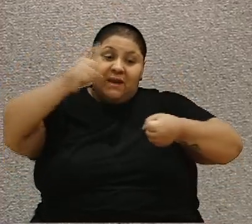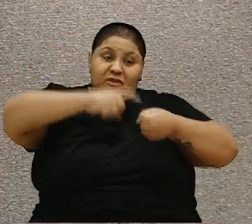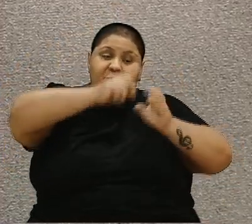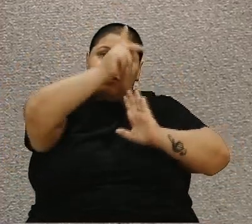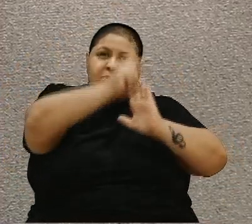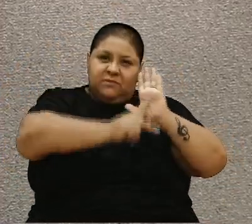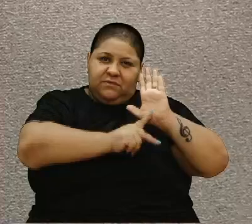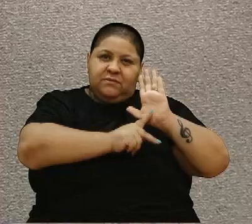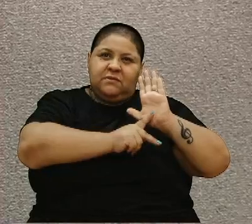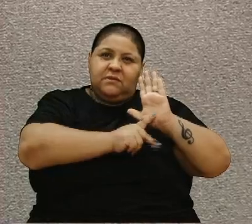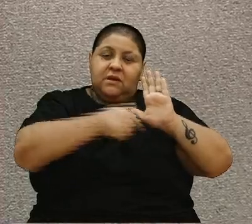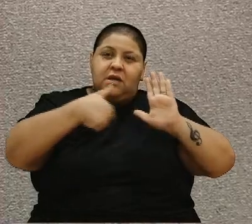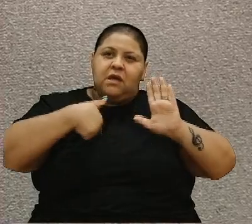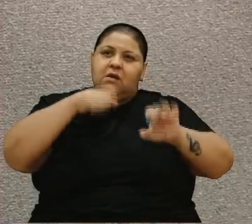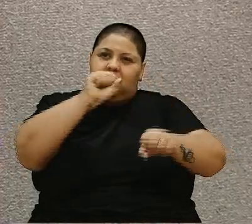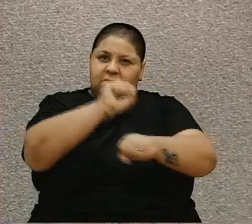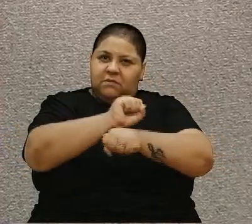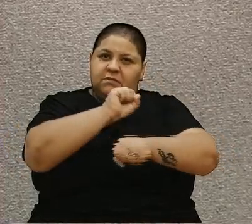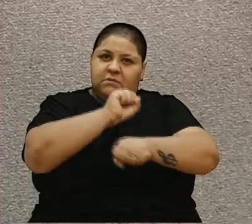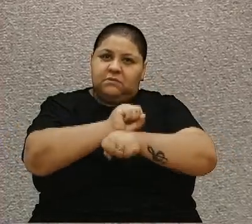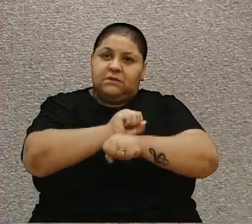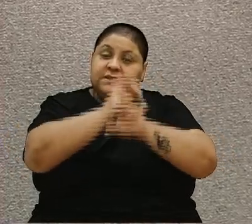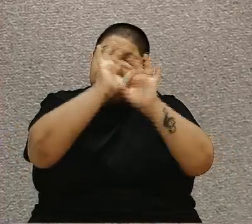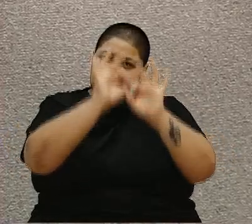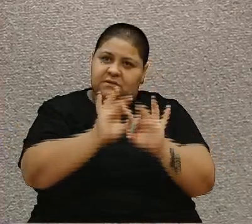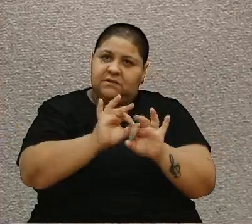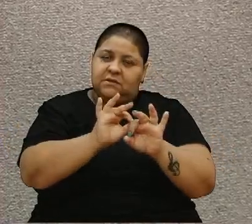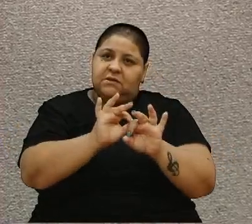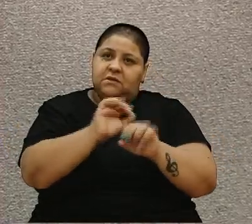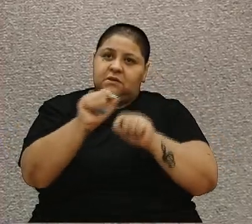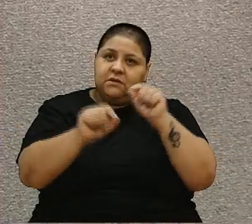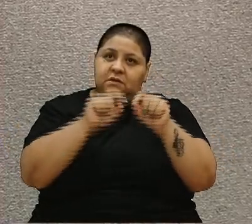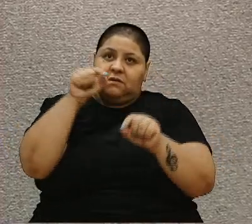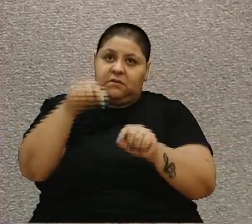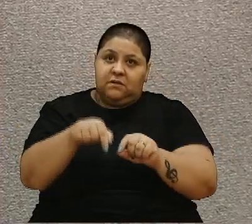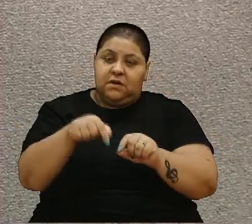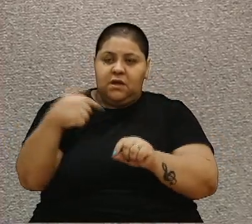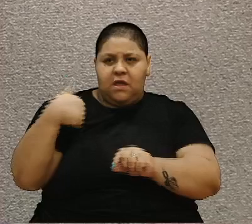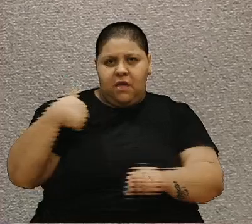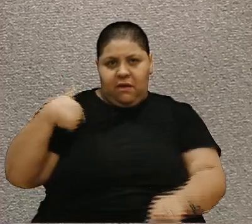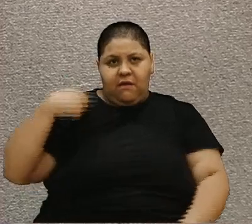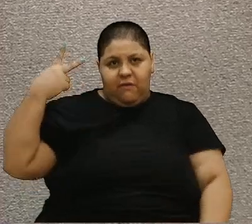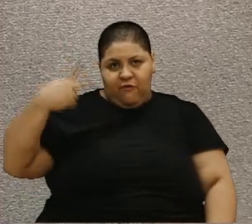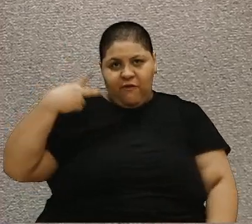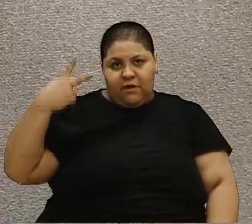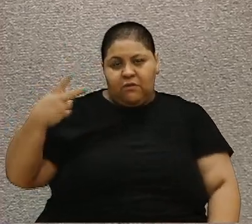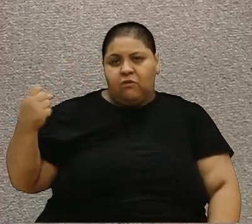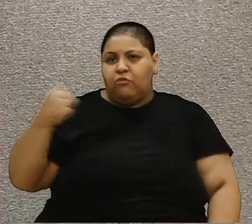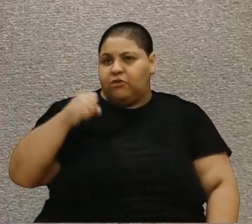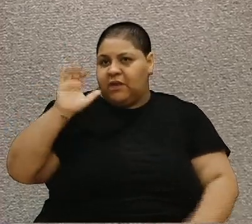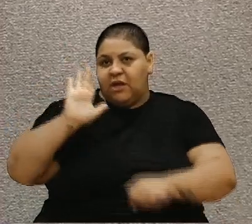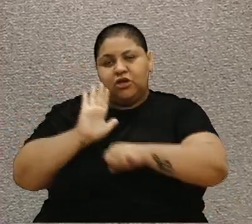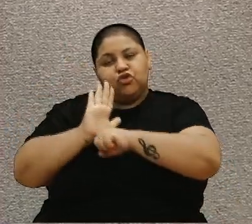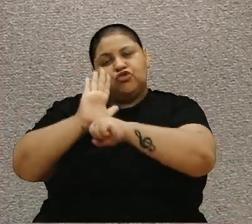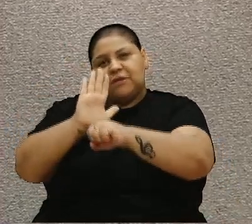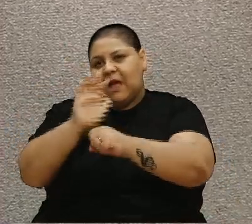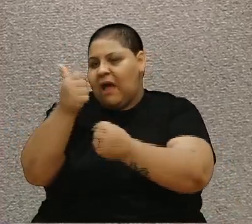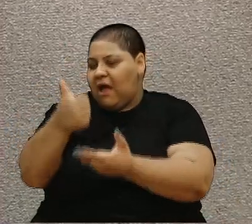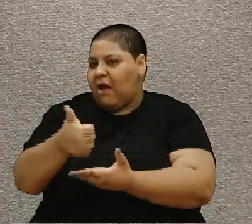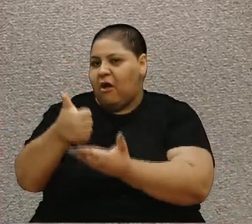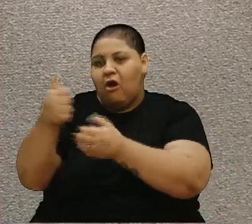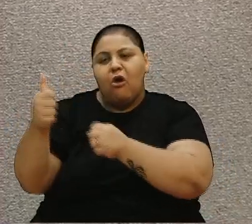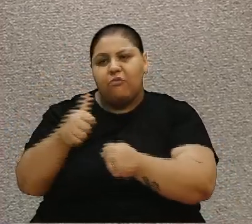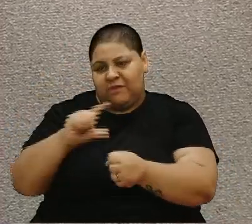projeto. Espero que dê certo. Aquilo que este parlamentar puder ajudar e contribuir, pode